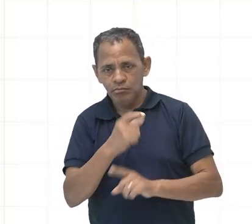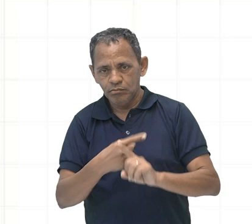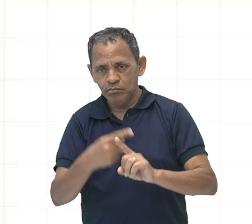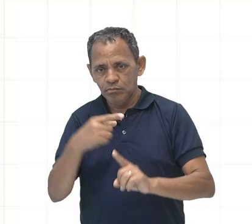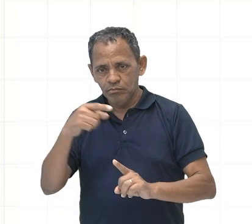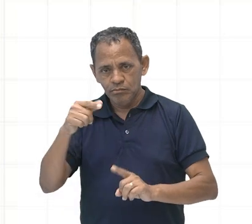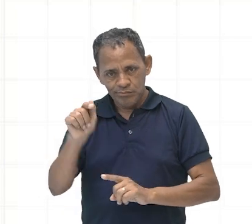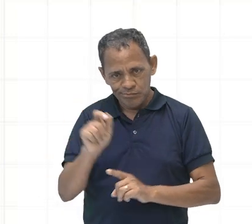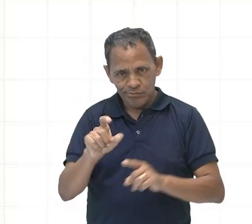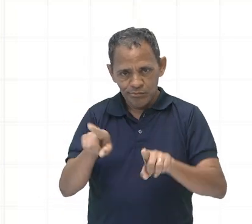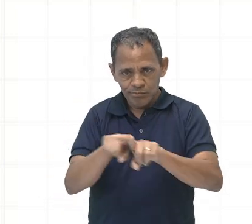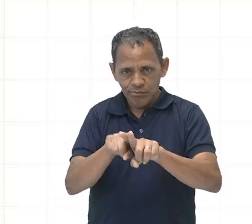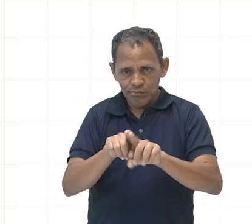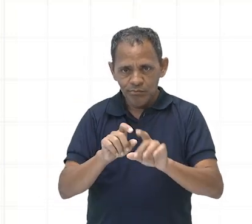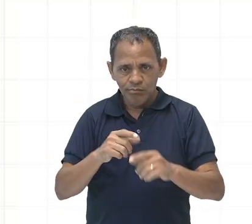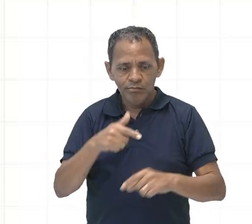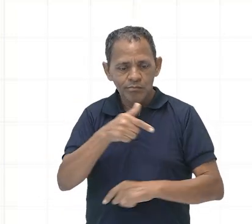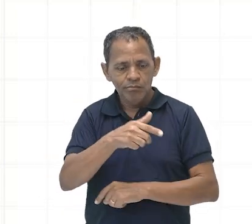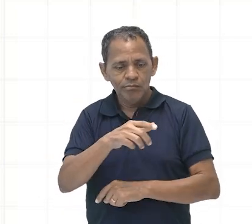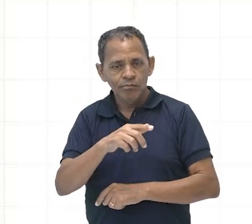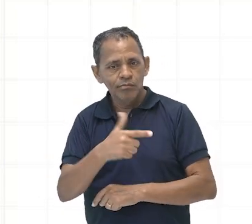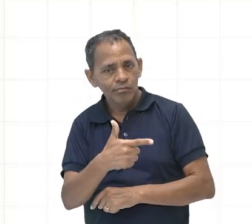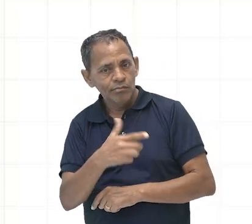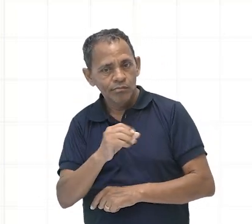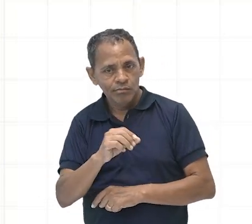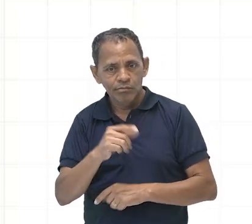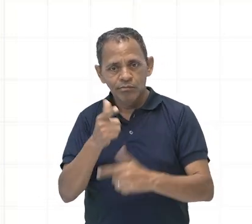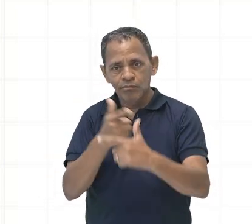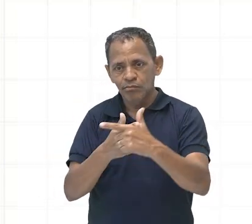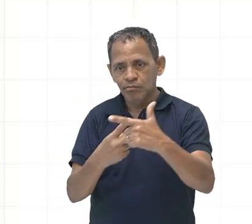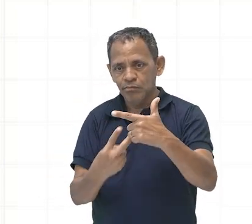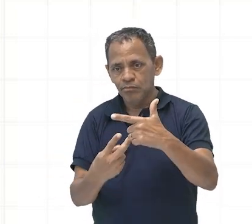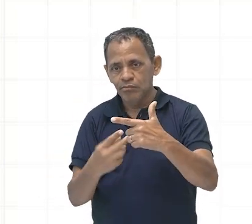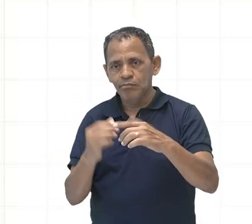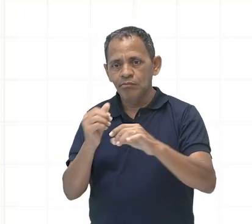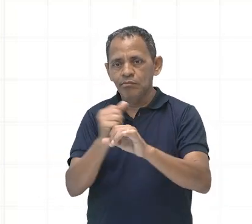dar 720, dividido por 2, nós vamos ter